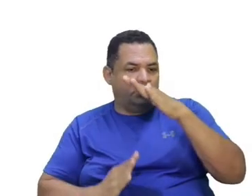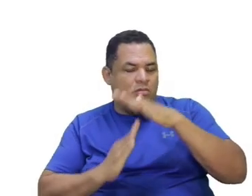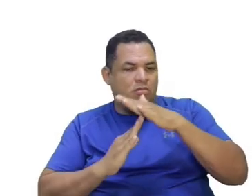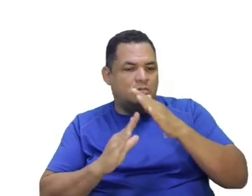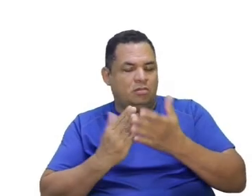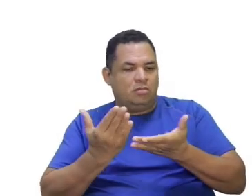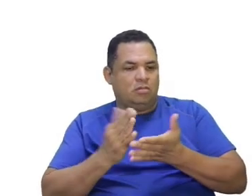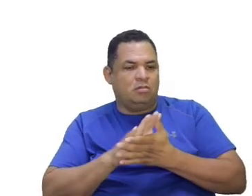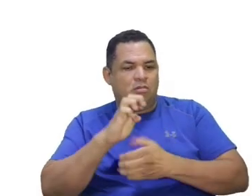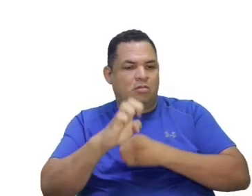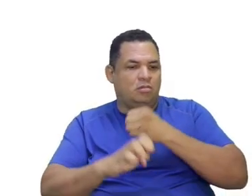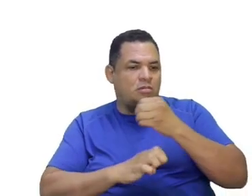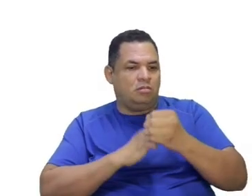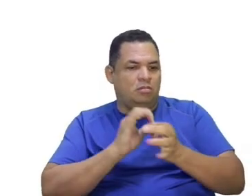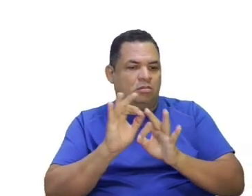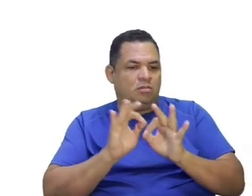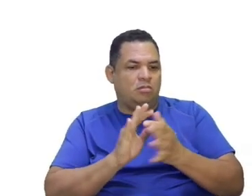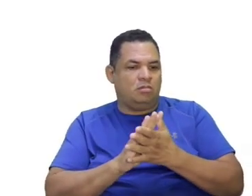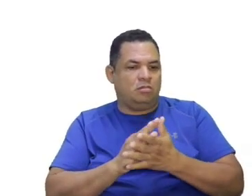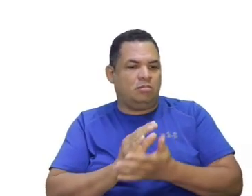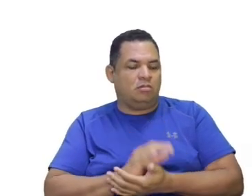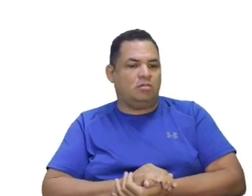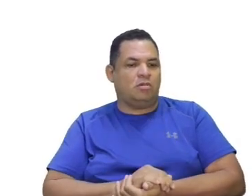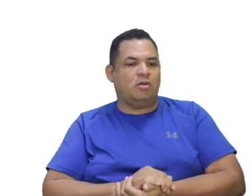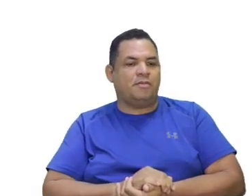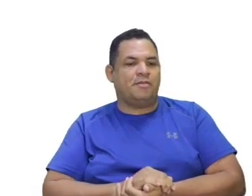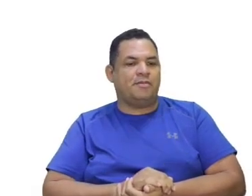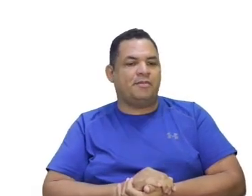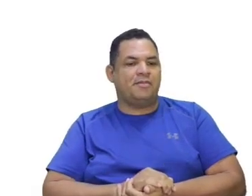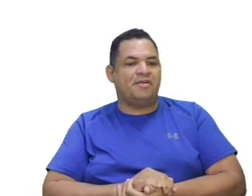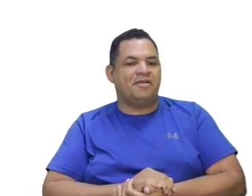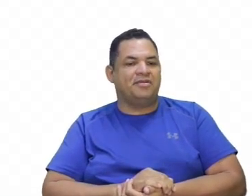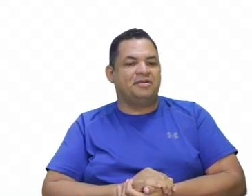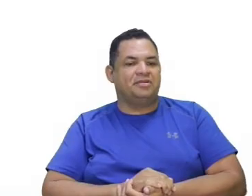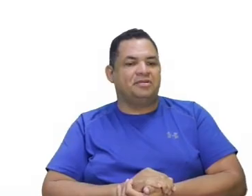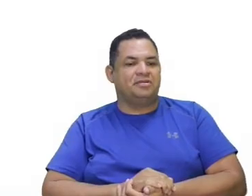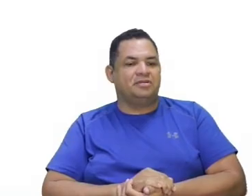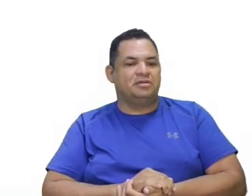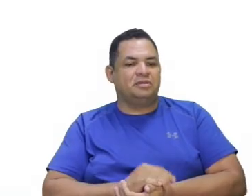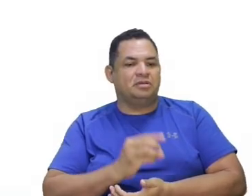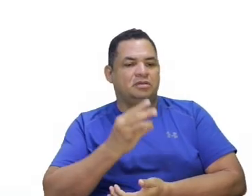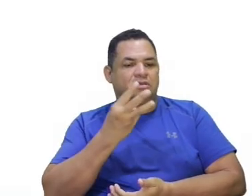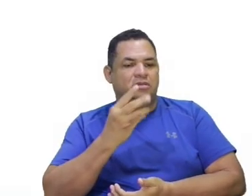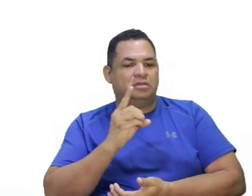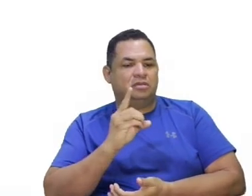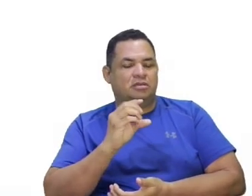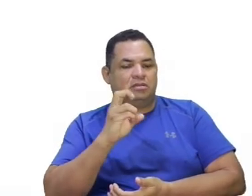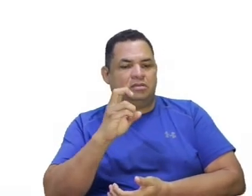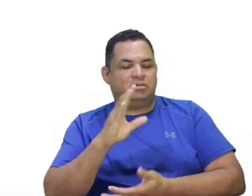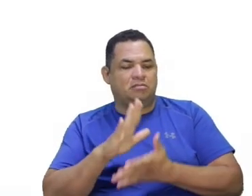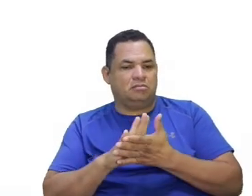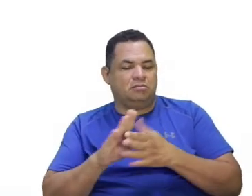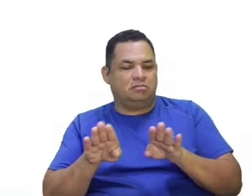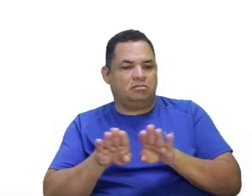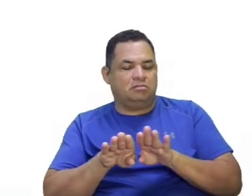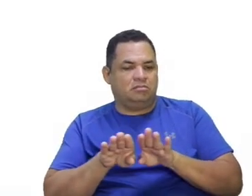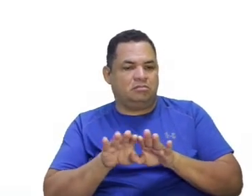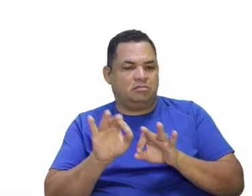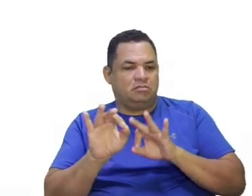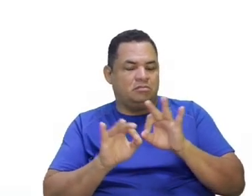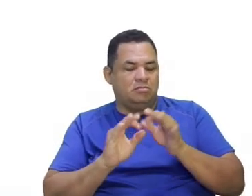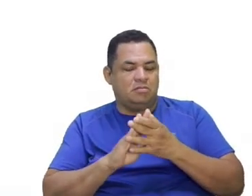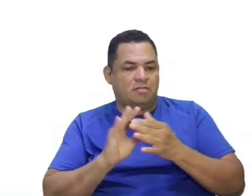máxima, e esse elétron que deveria estar ali está aqui, ó, no subnível 3D5, que também chegaria a ser